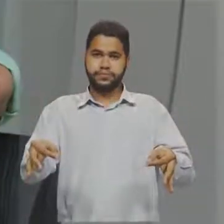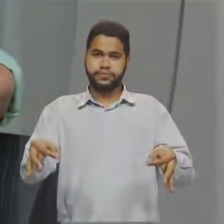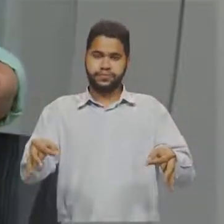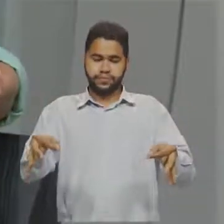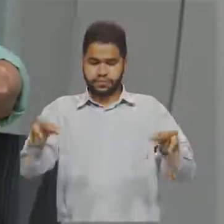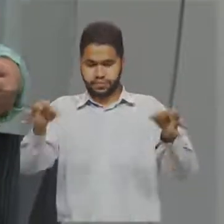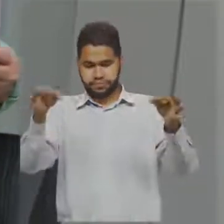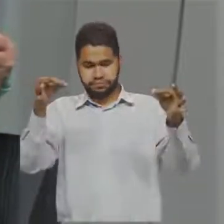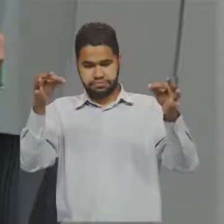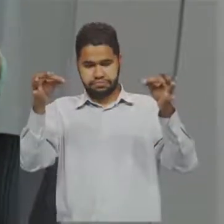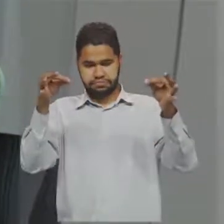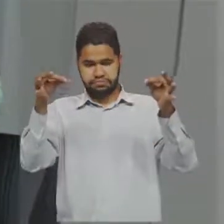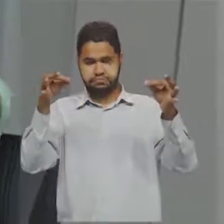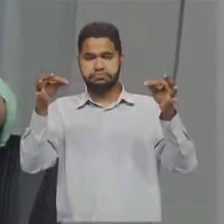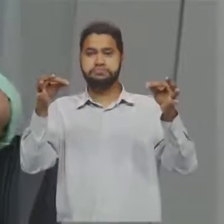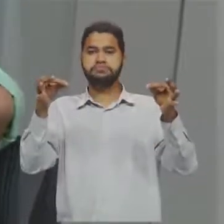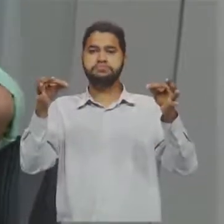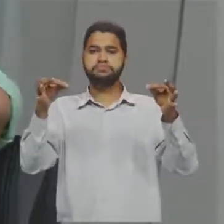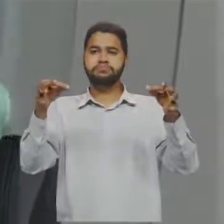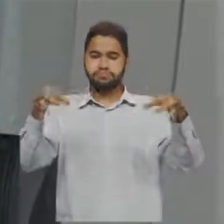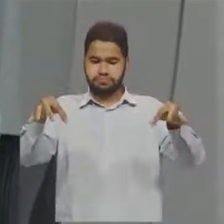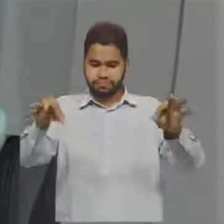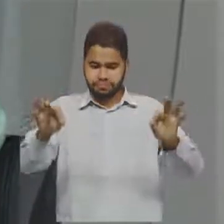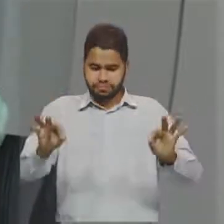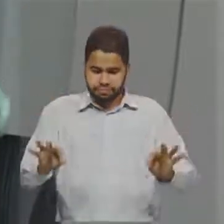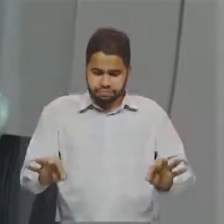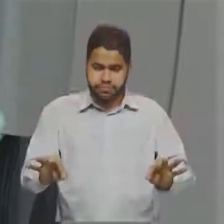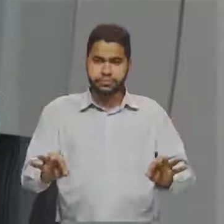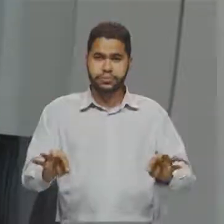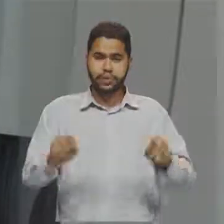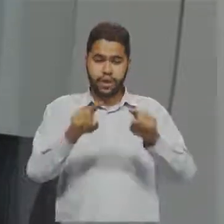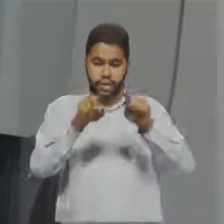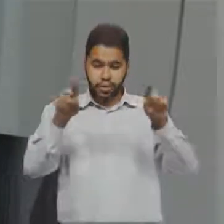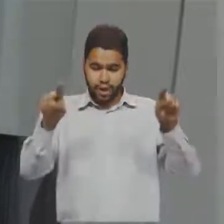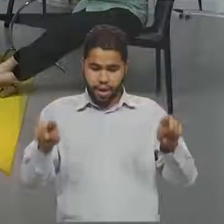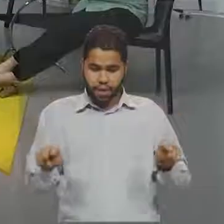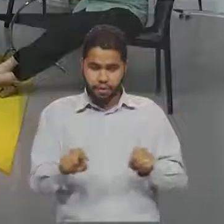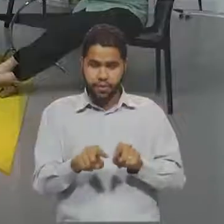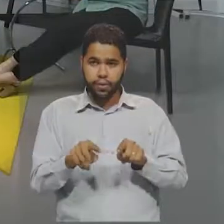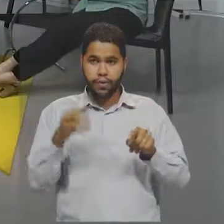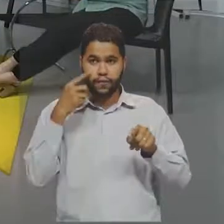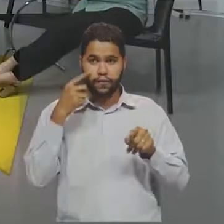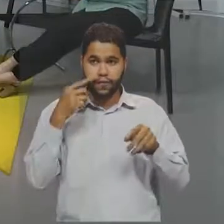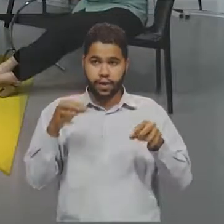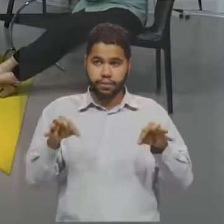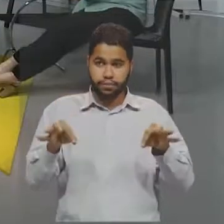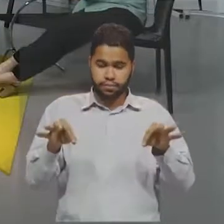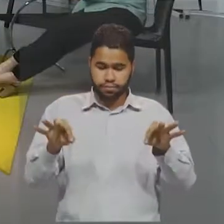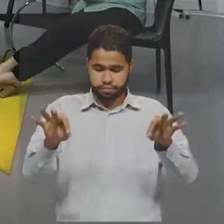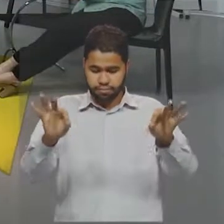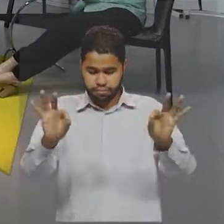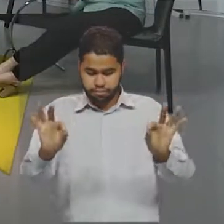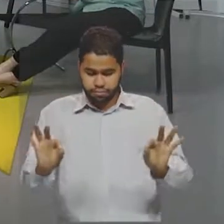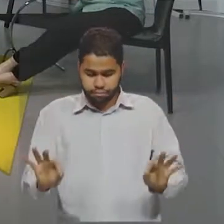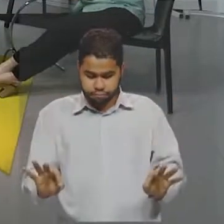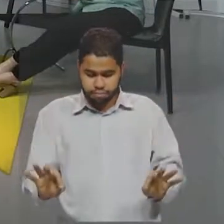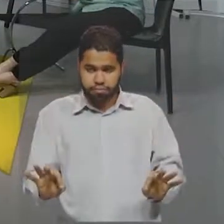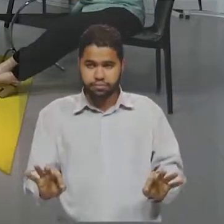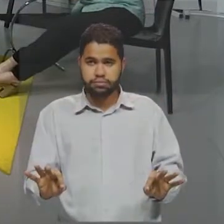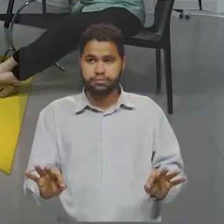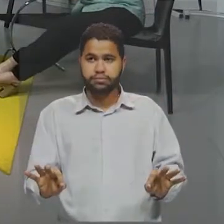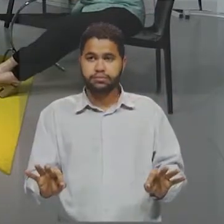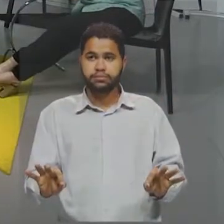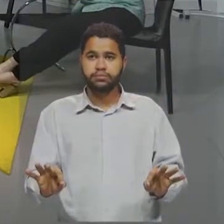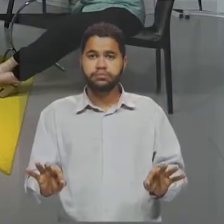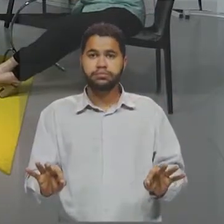a espessura dela, né? Então, é um retângulo, eu vou ver se é plano ou espacial. Coloquei